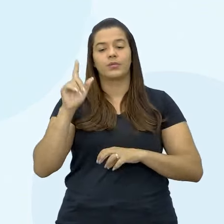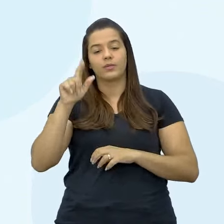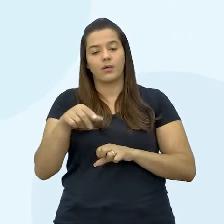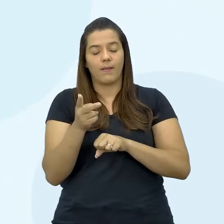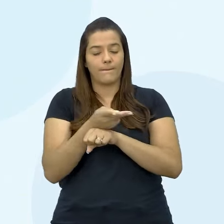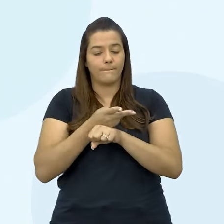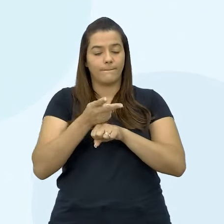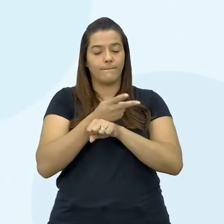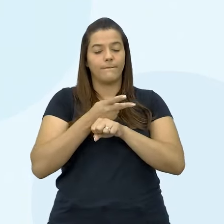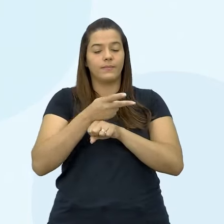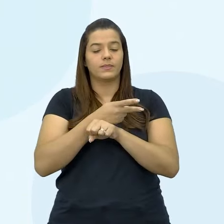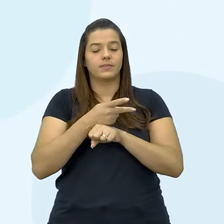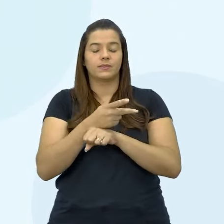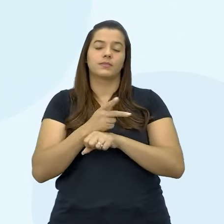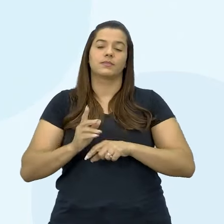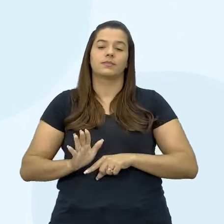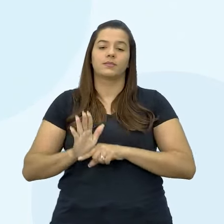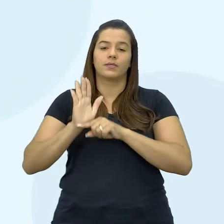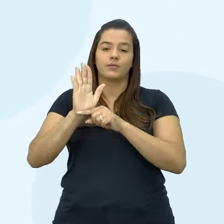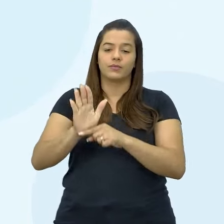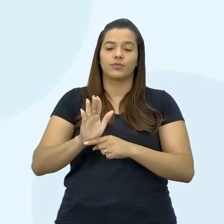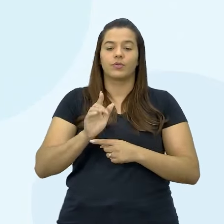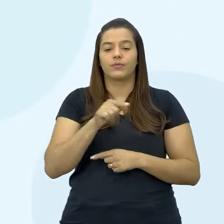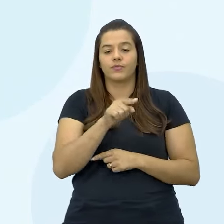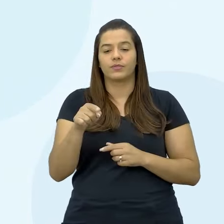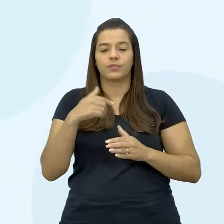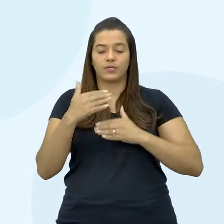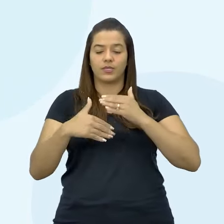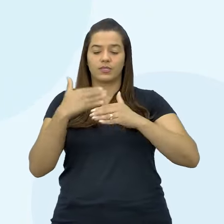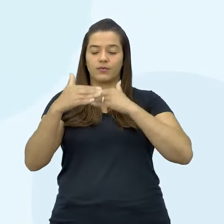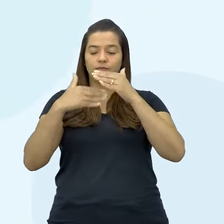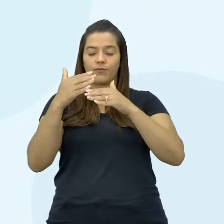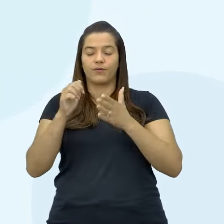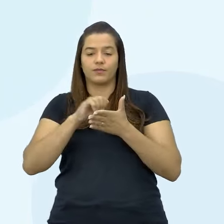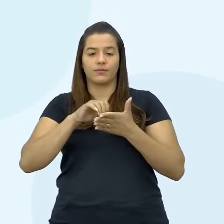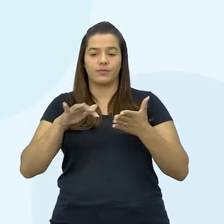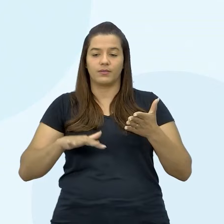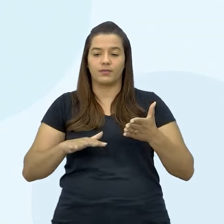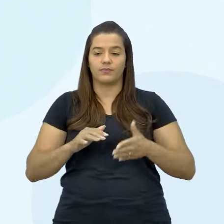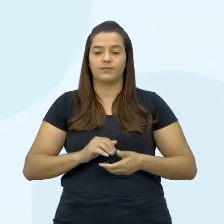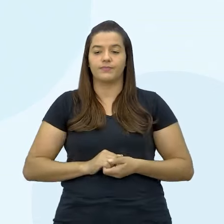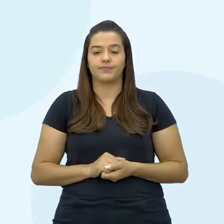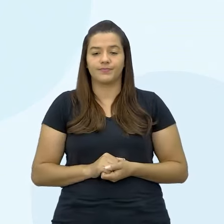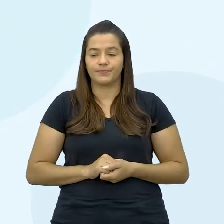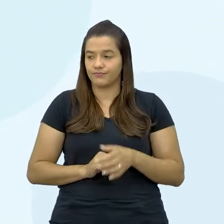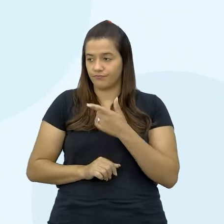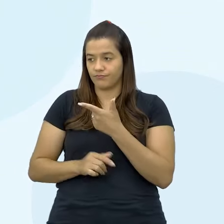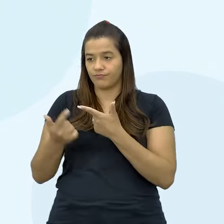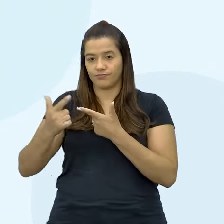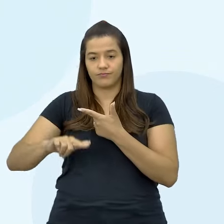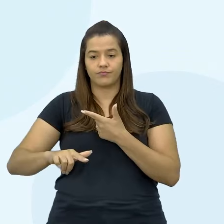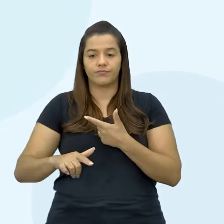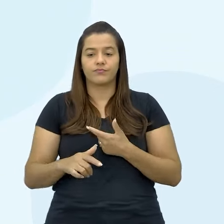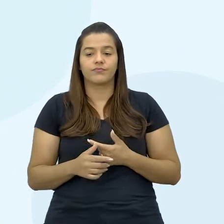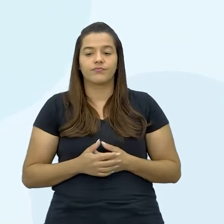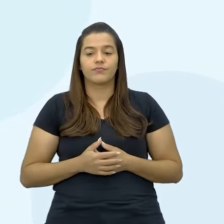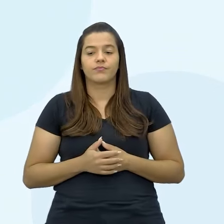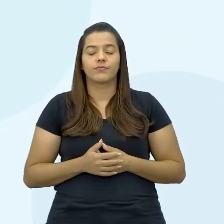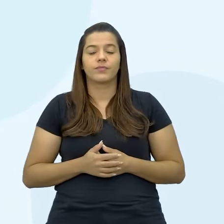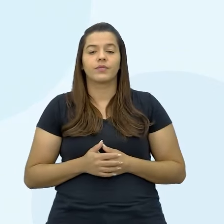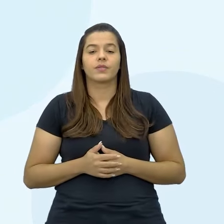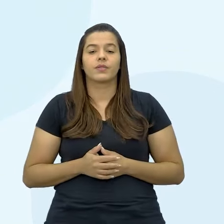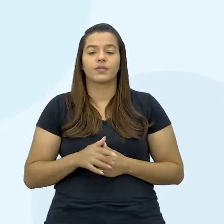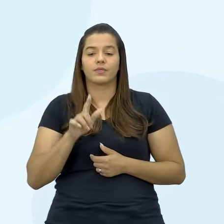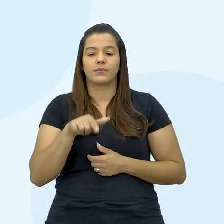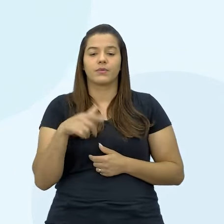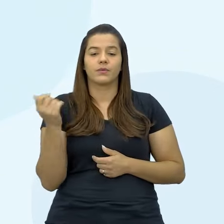vai sustentar para a gente poder desenvolver essas habilidades. Quer falar mais alguma coisa, Lembrando Renan? que é importante